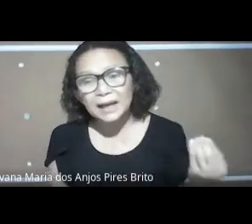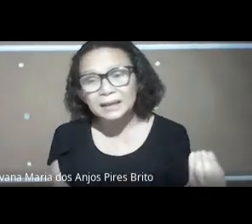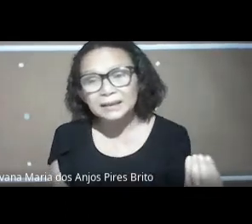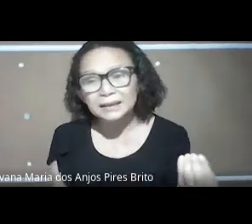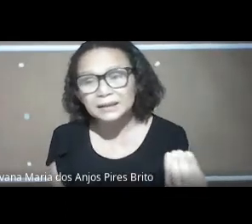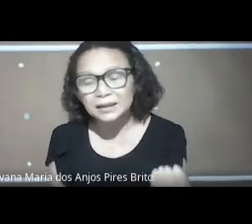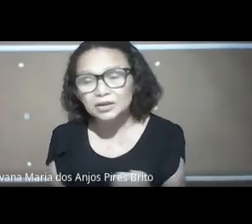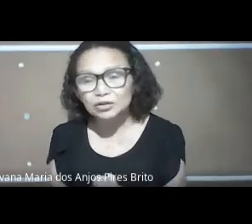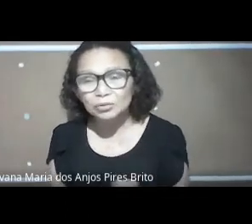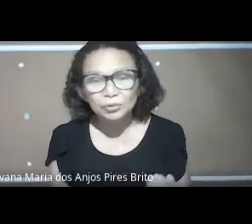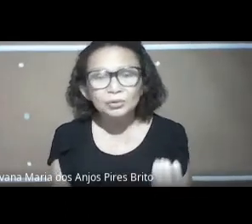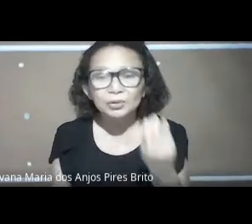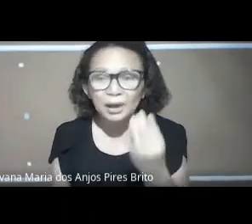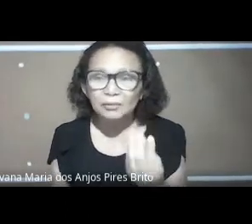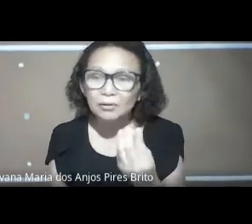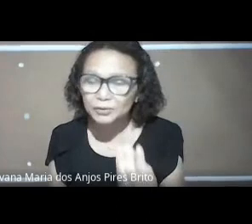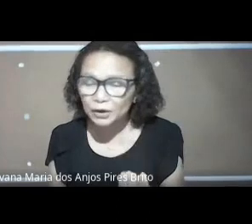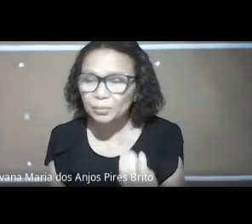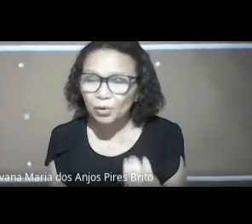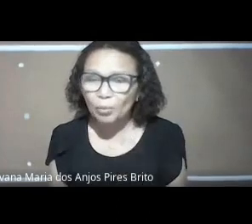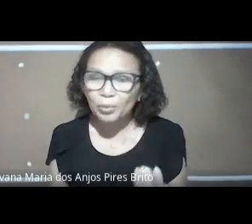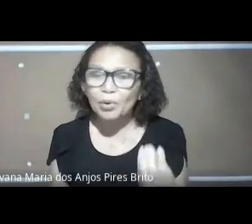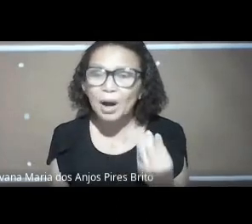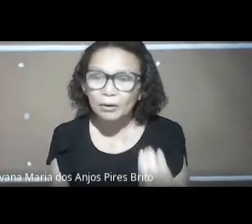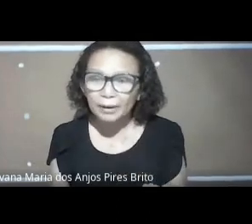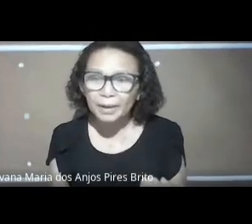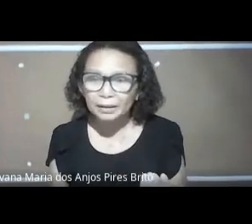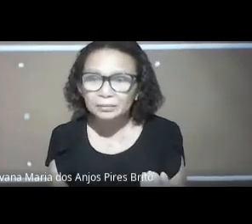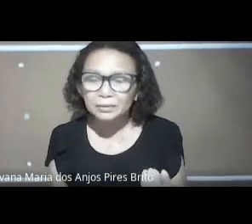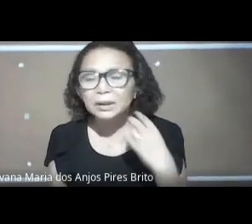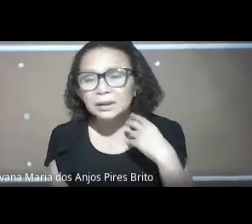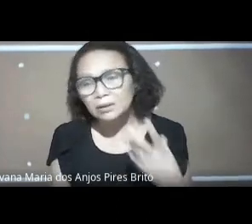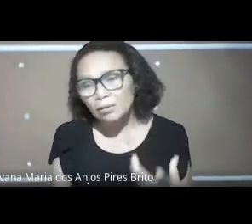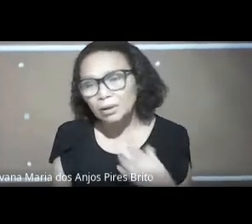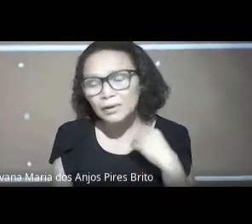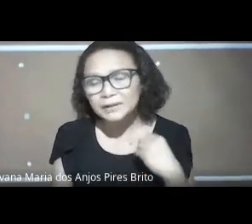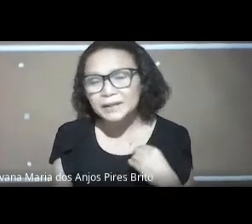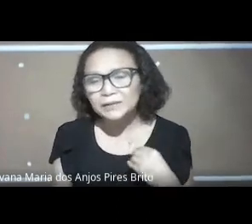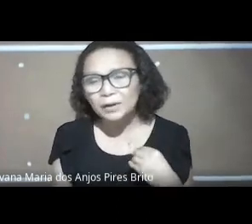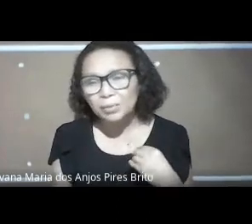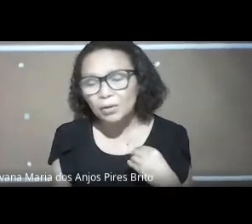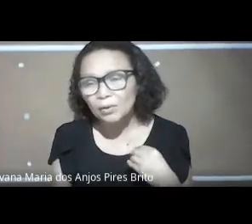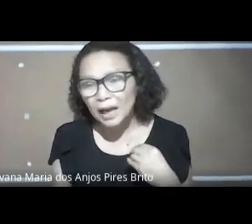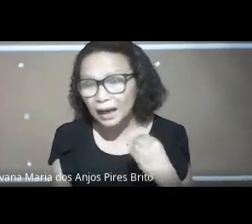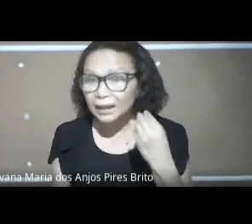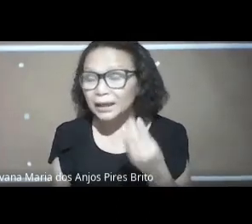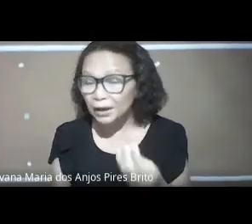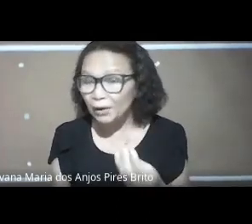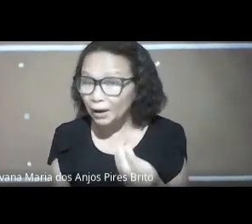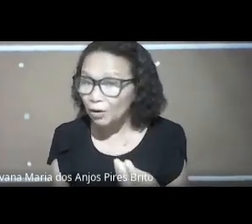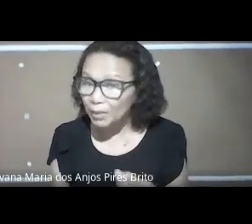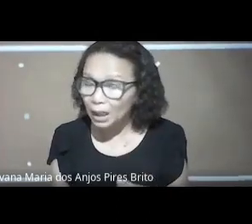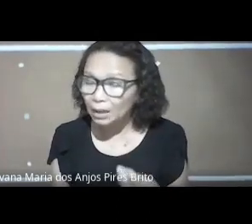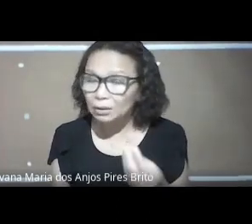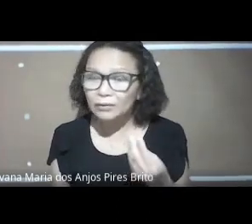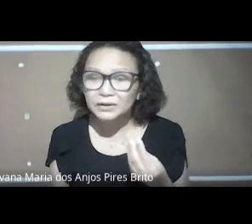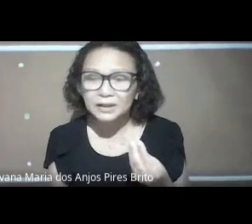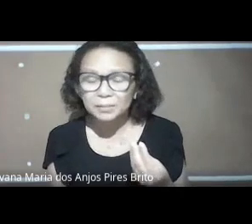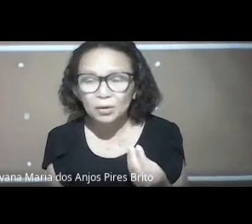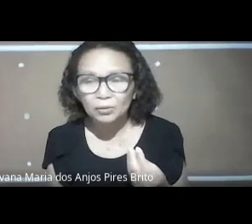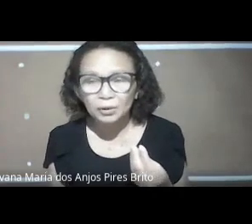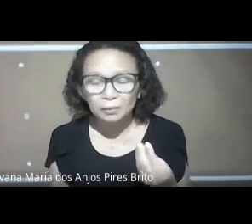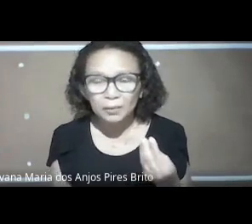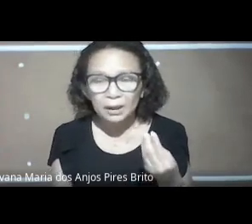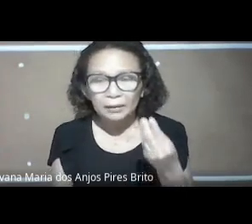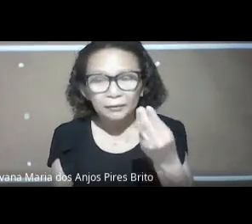de sinais que existe no mundo tem o seu próprio alfabeto. Então, quando vocês forem procurar, e eu recomendo que